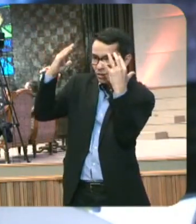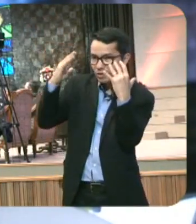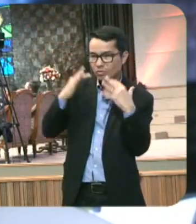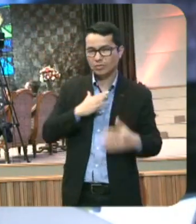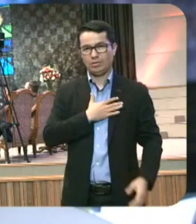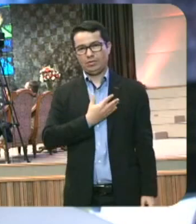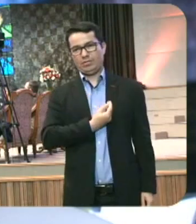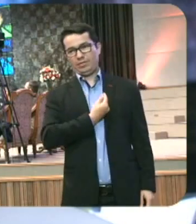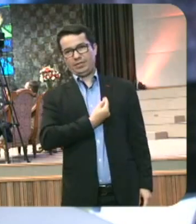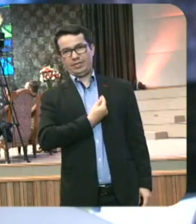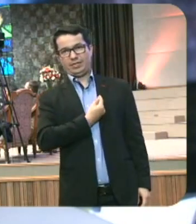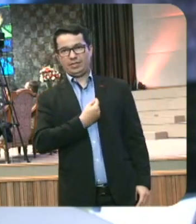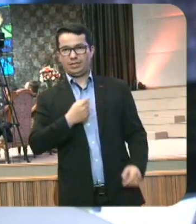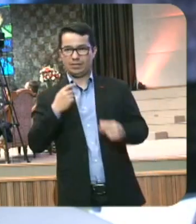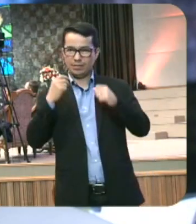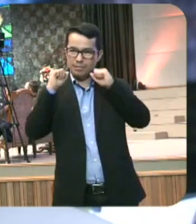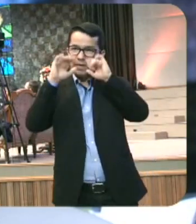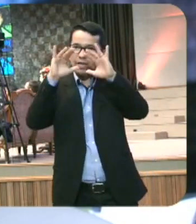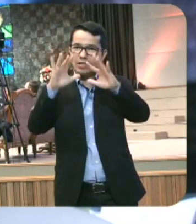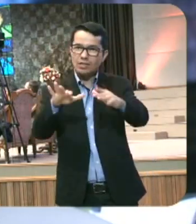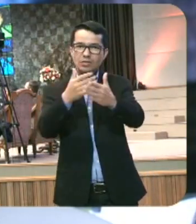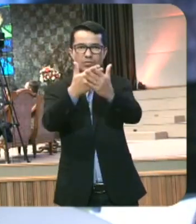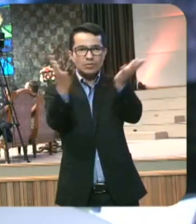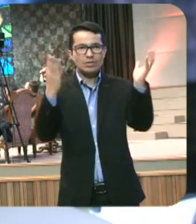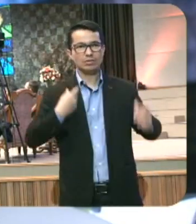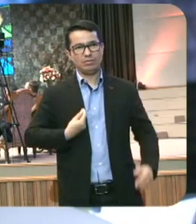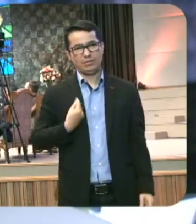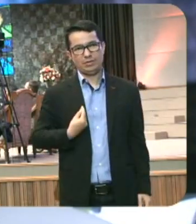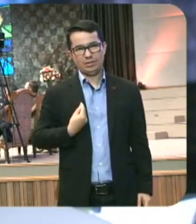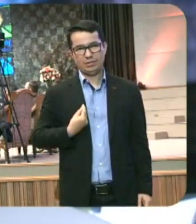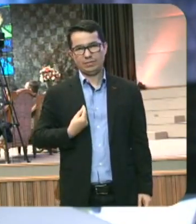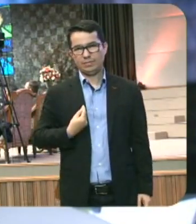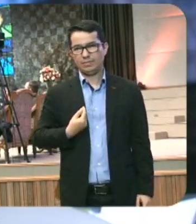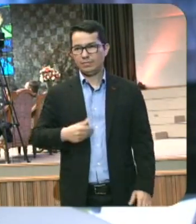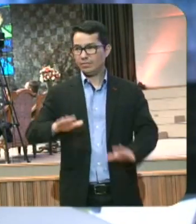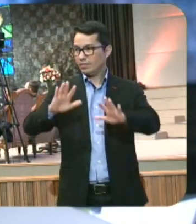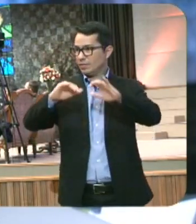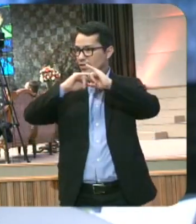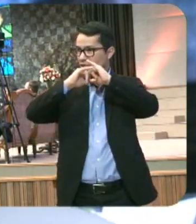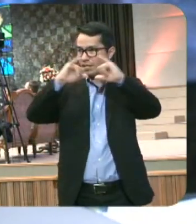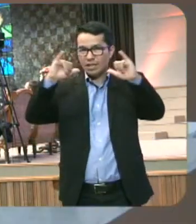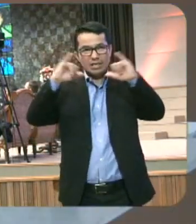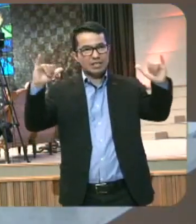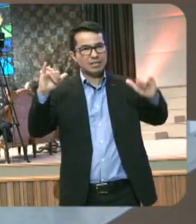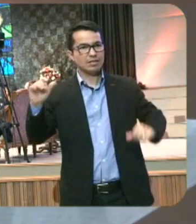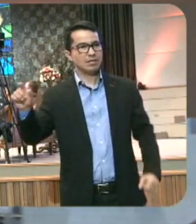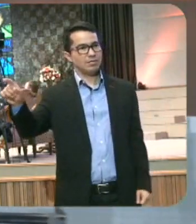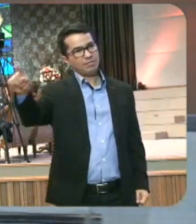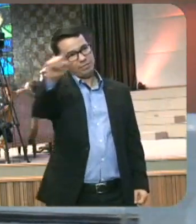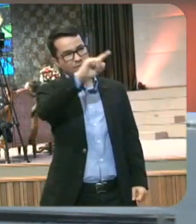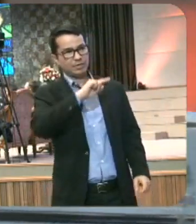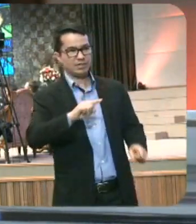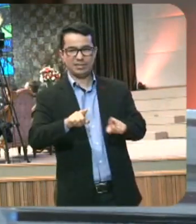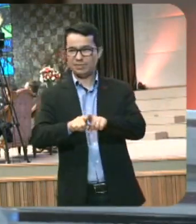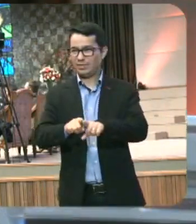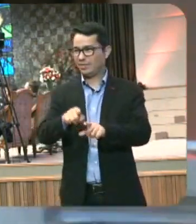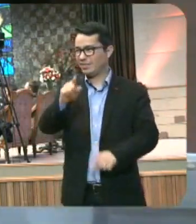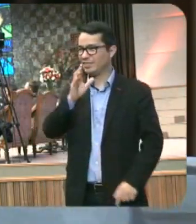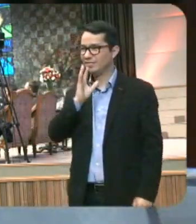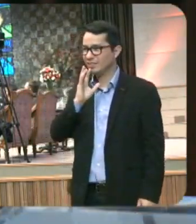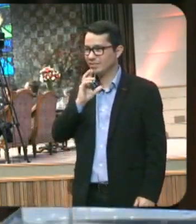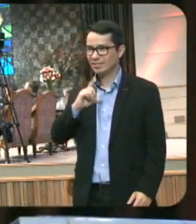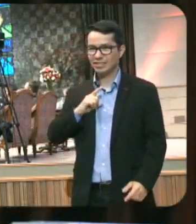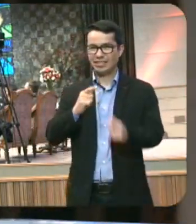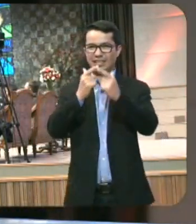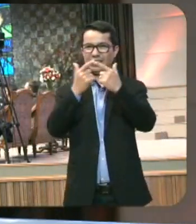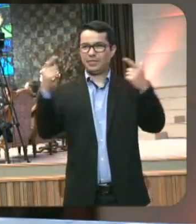as cidades dos gibeonitas em cidades de refúgio dos levitas. É interessante porque na medida